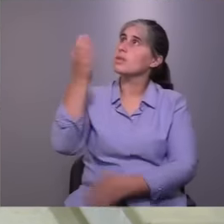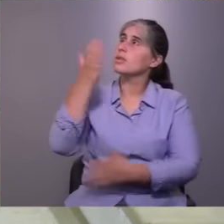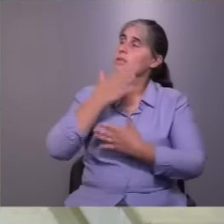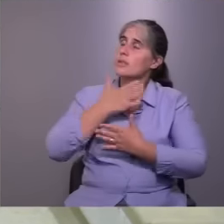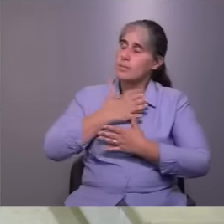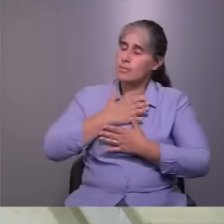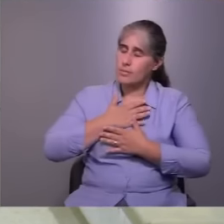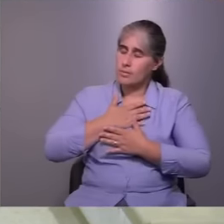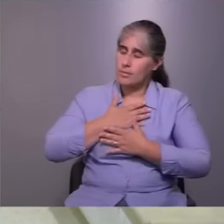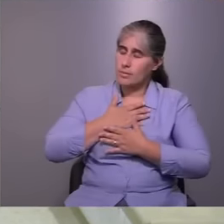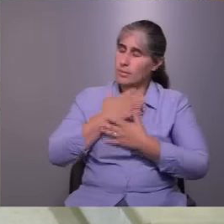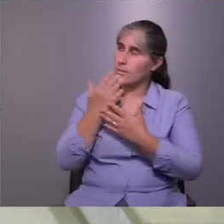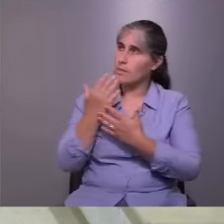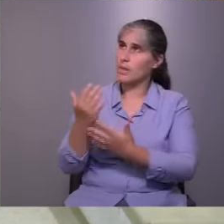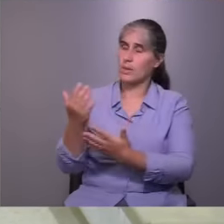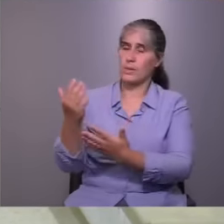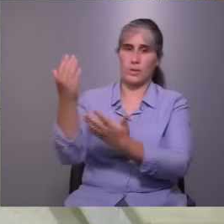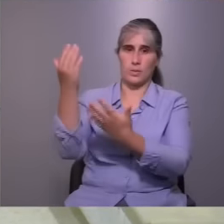adoremos,